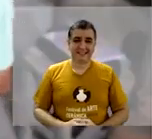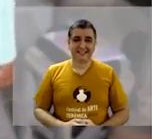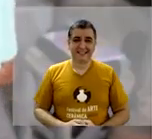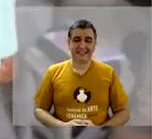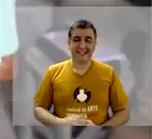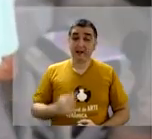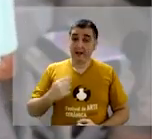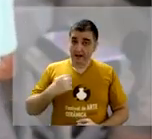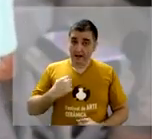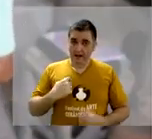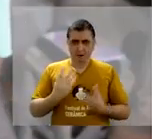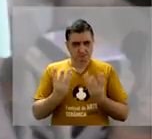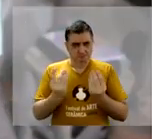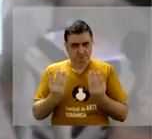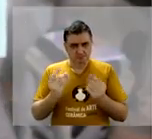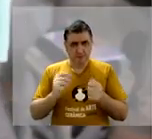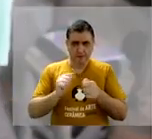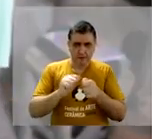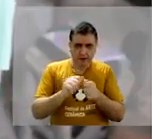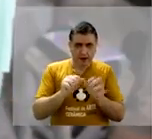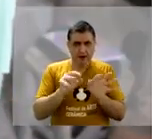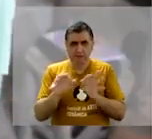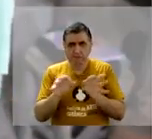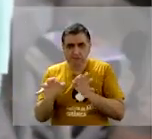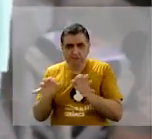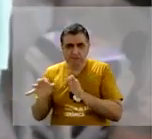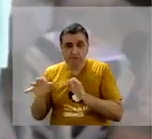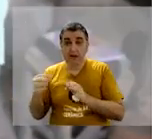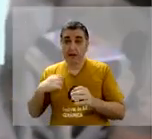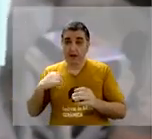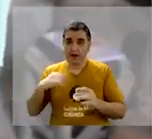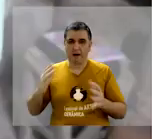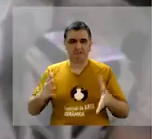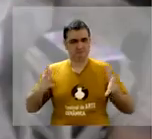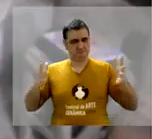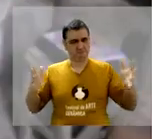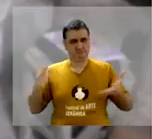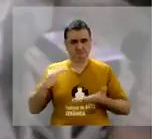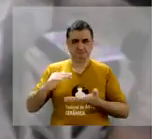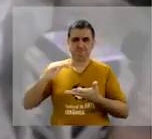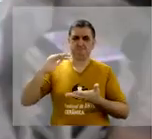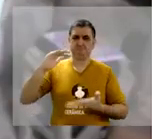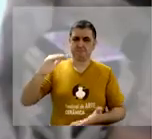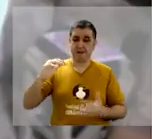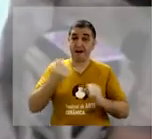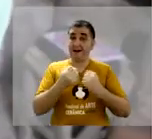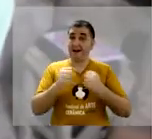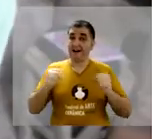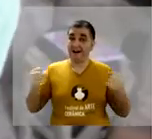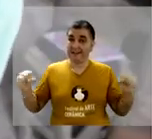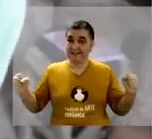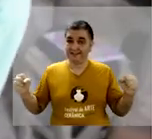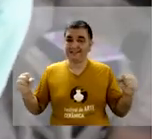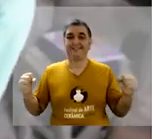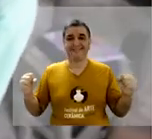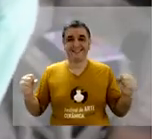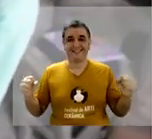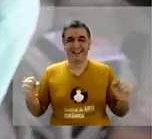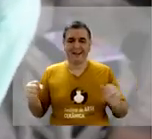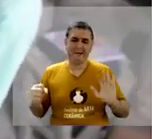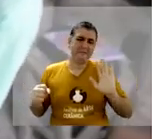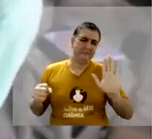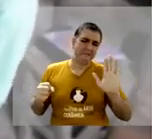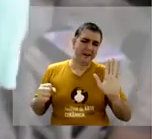peça, aí eu aproveito e coloco no forno grande, porque aí queima muita peça de uma vez. Lá acabou as 120, 130